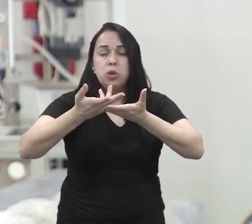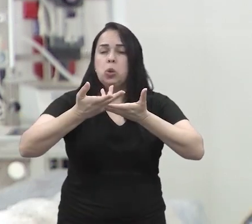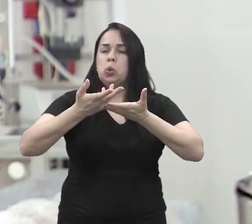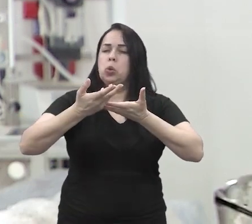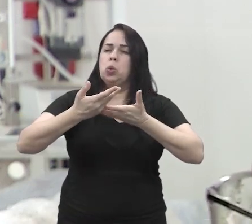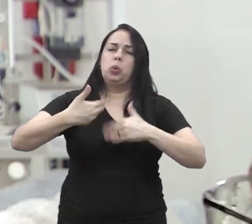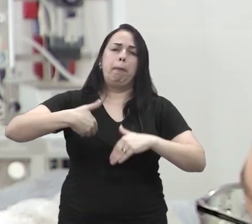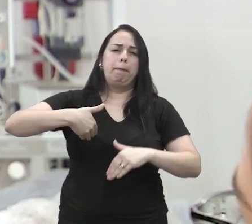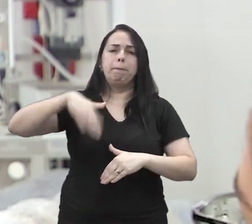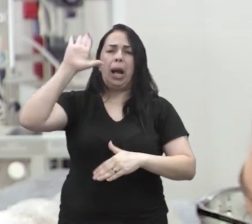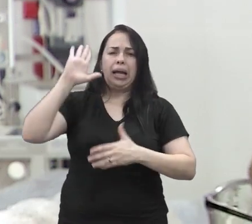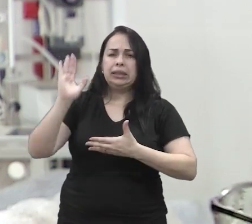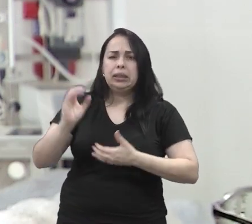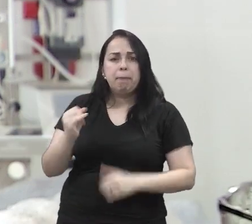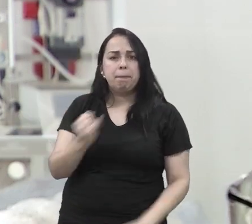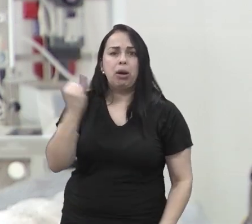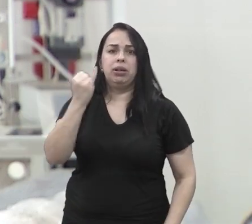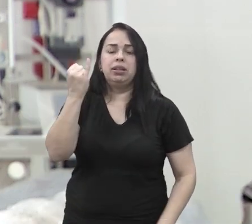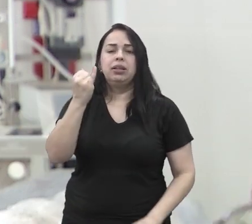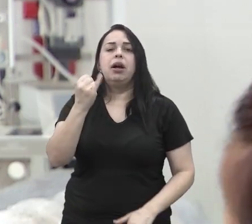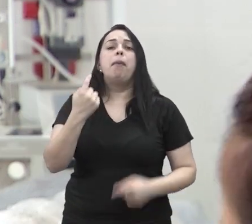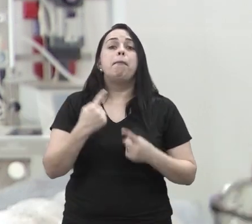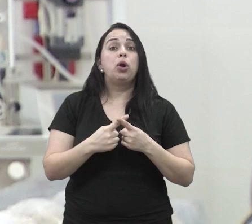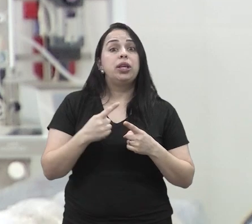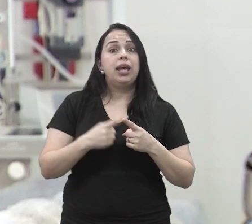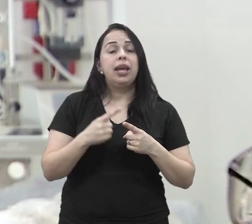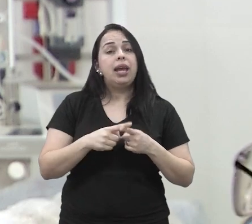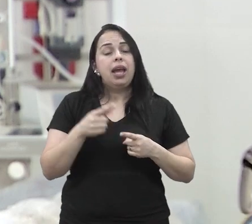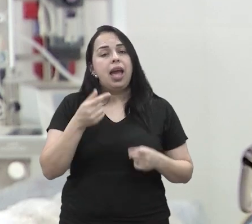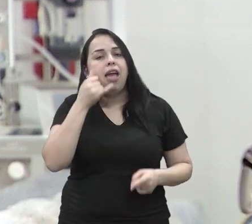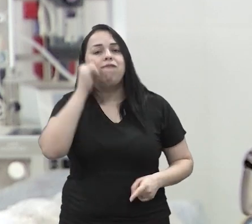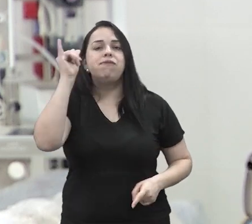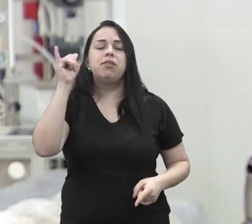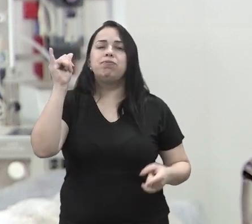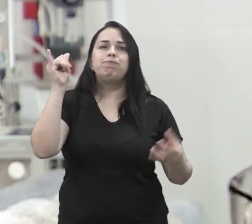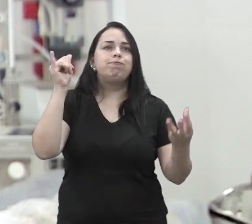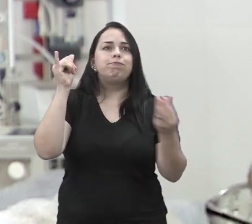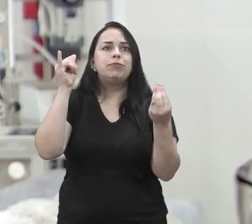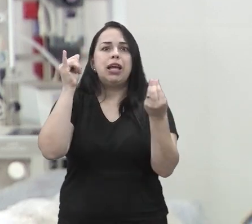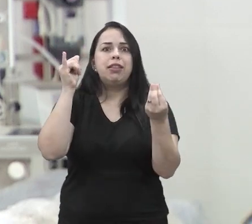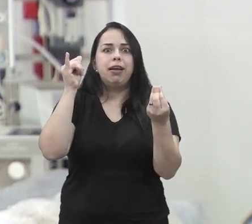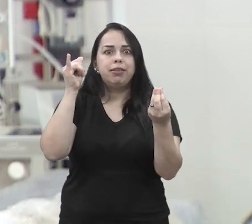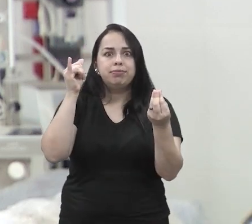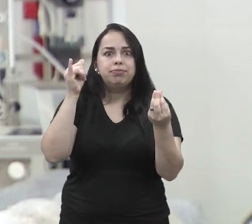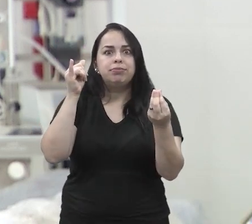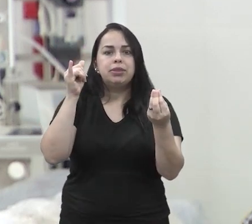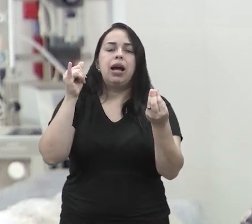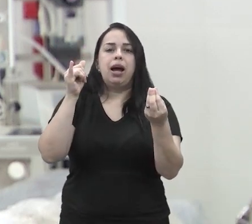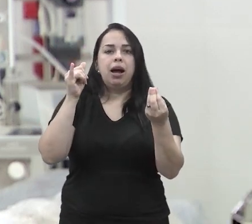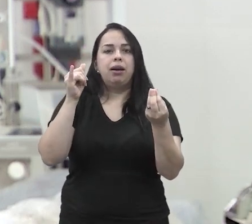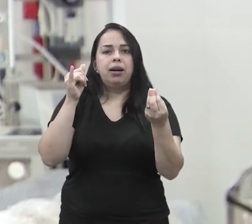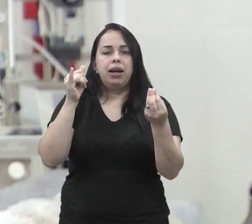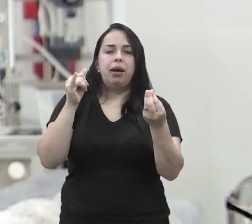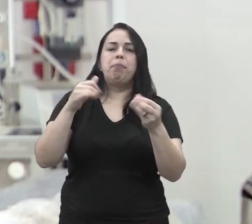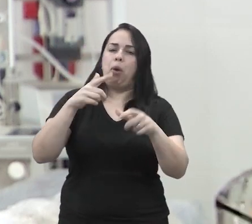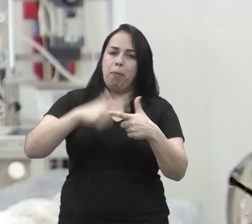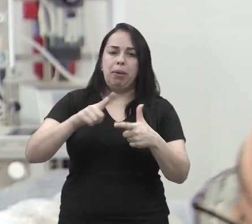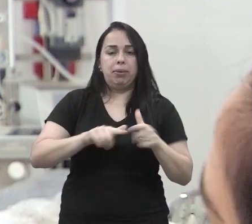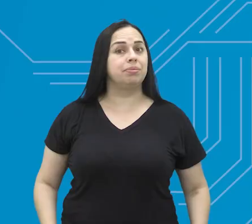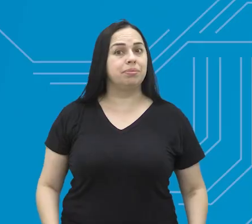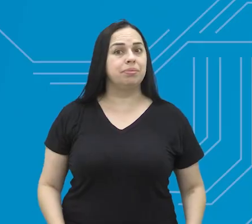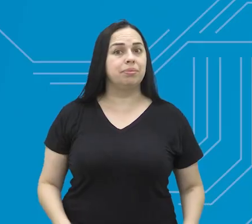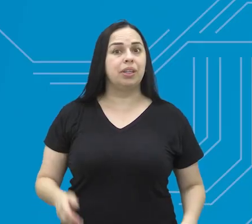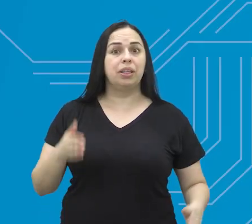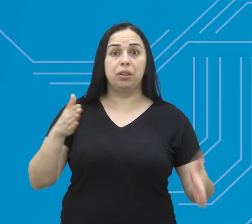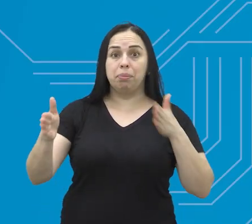Informar. Quanto mais nós informarmos, menor vai ser a falta de adesão à